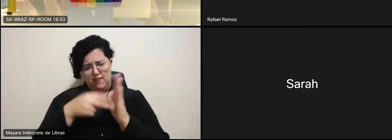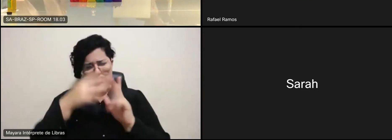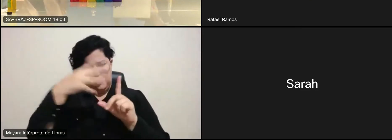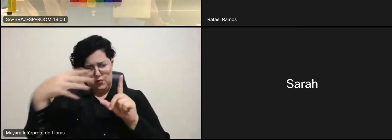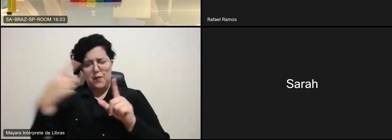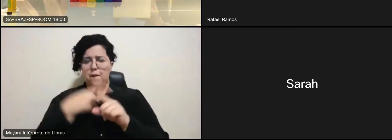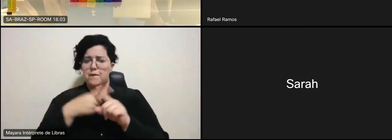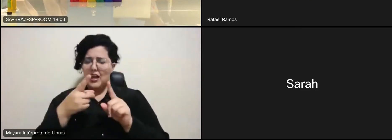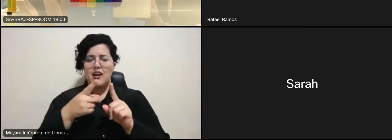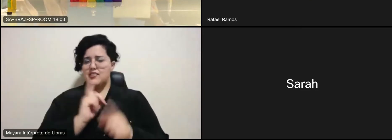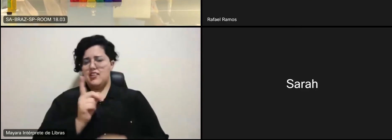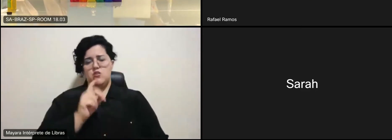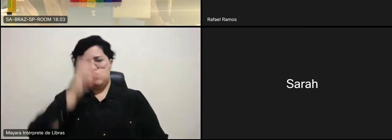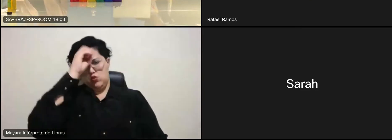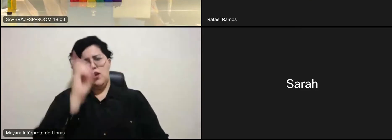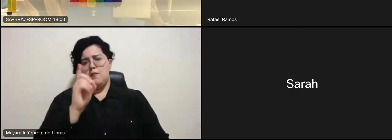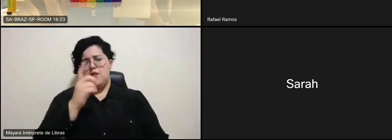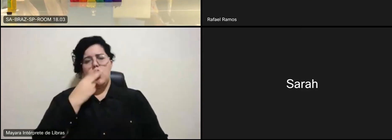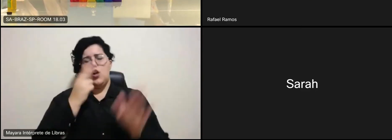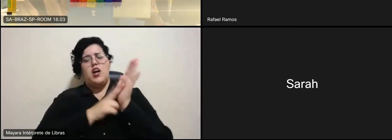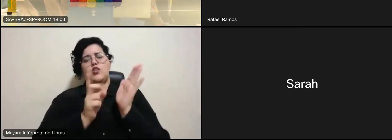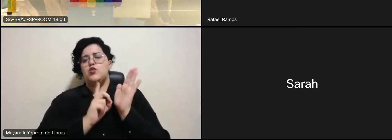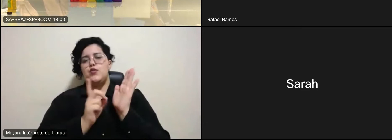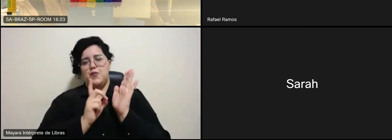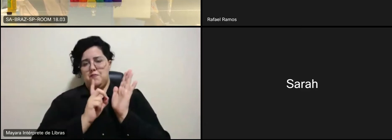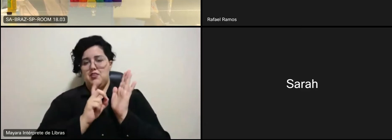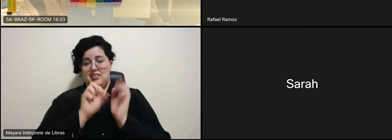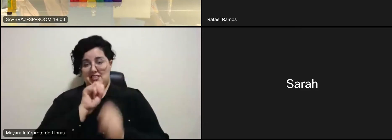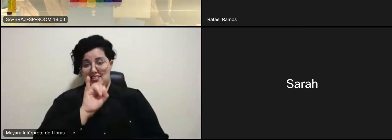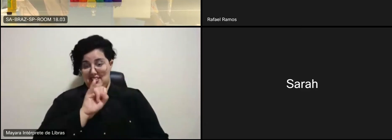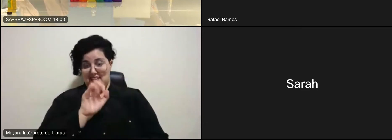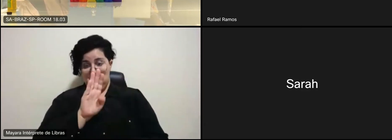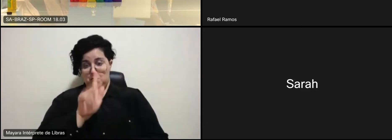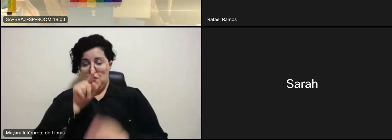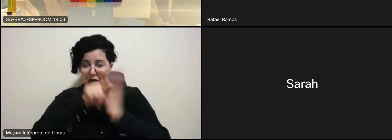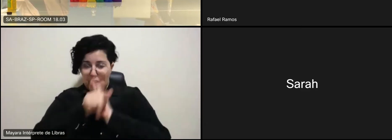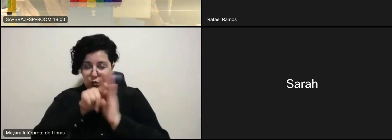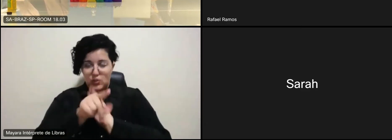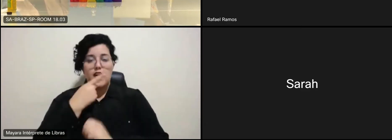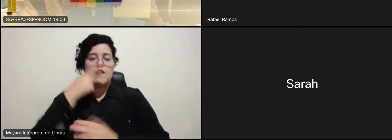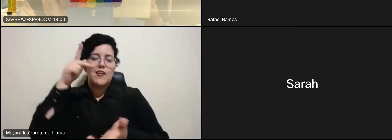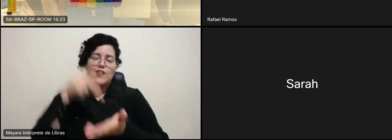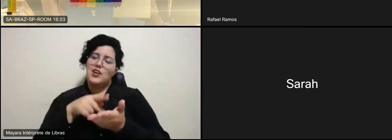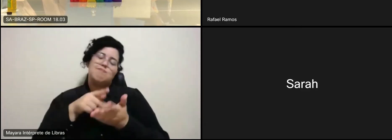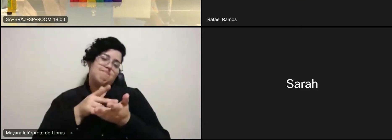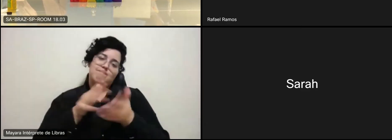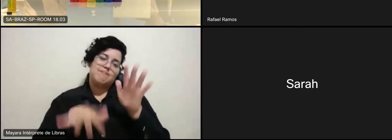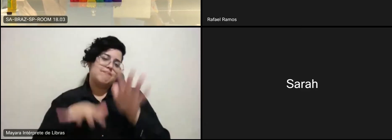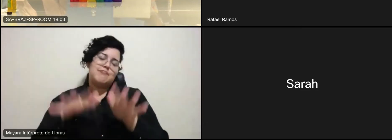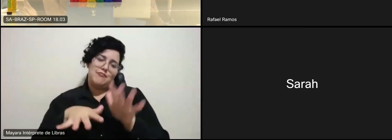naquele momento ela nunca assumiria para ela ou para alguém que chegou e bateu na porta para saber quantas pessoas tem ali que ela tinha um